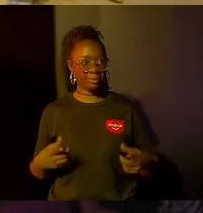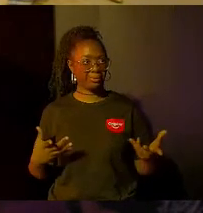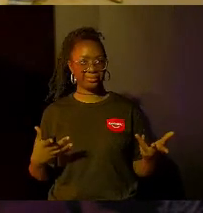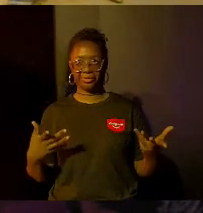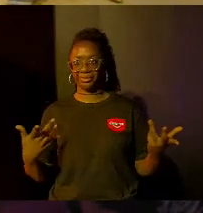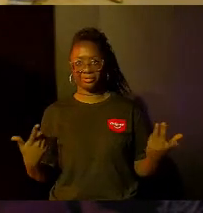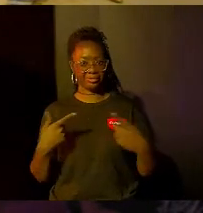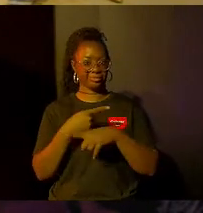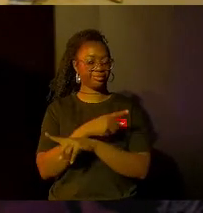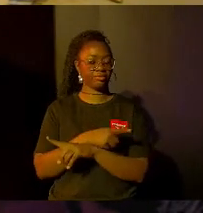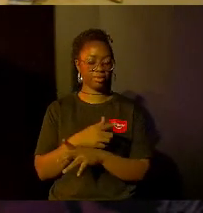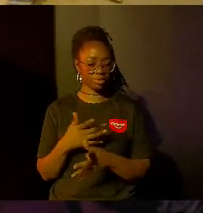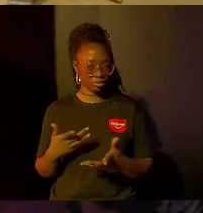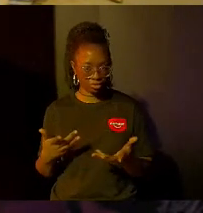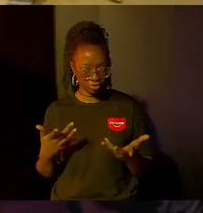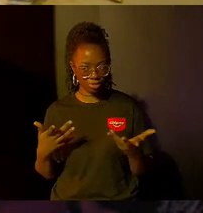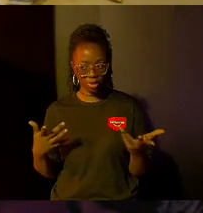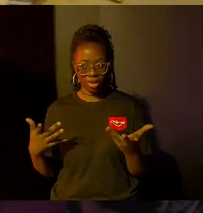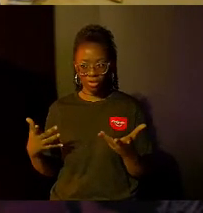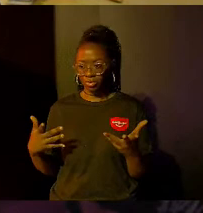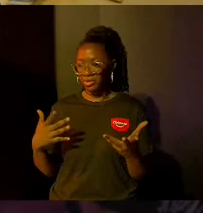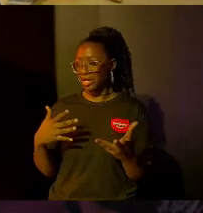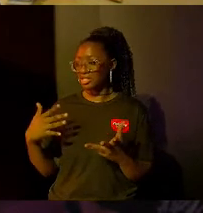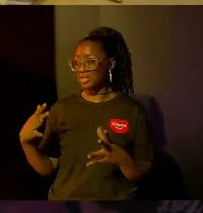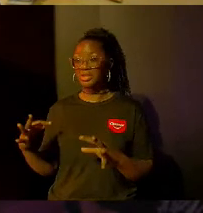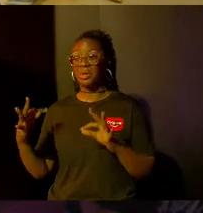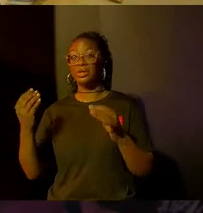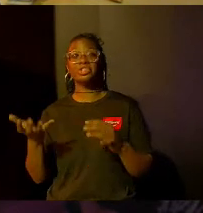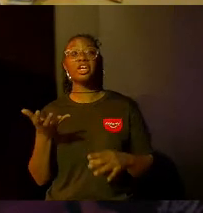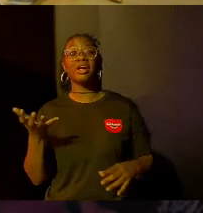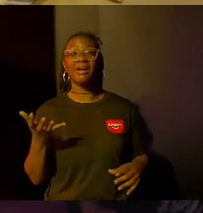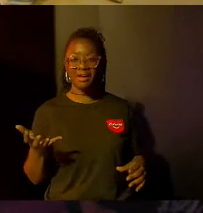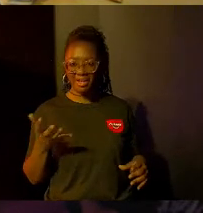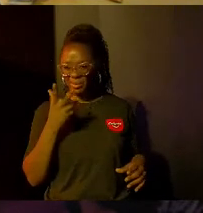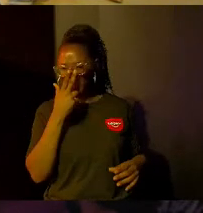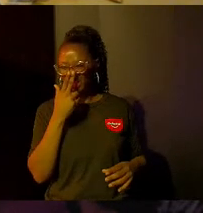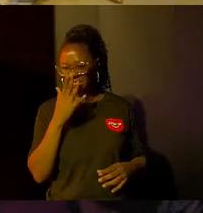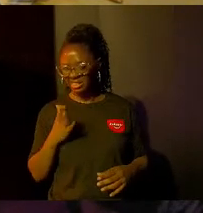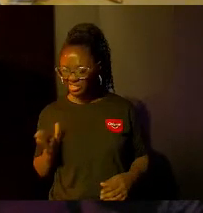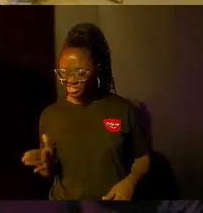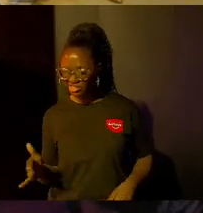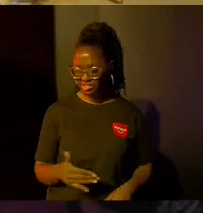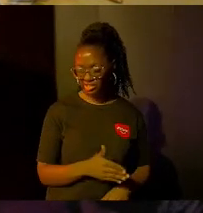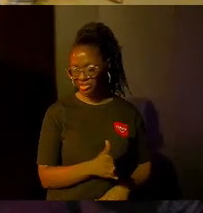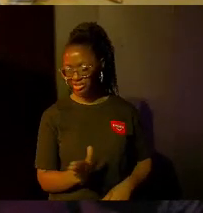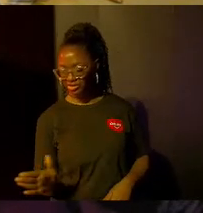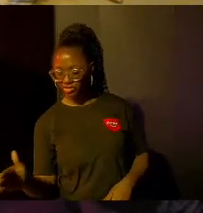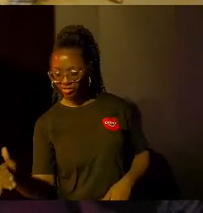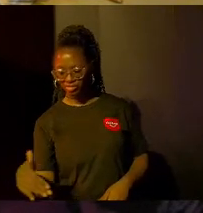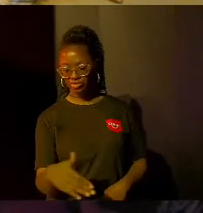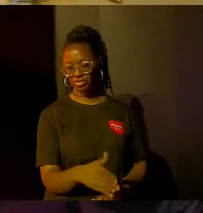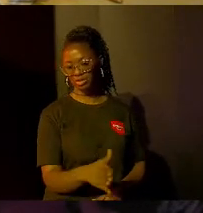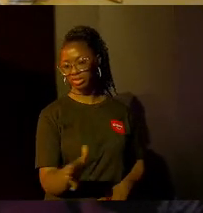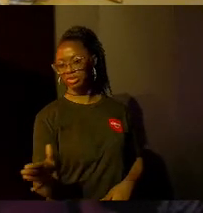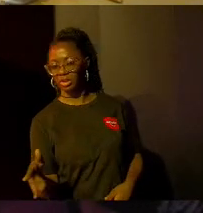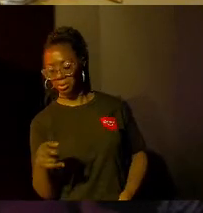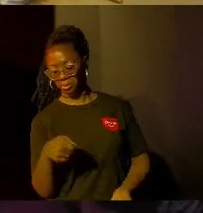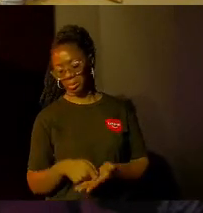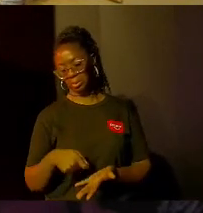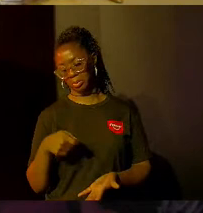sexualidade que é desviante de acordo com a heteronormatividade